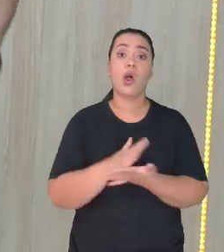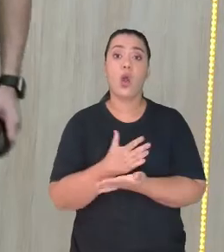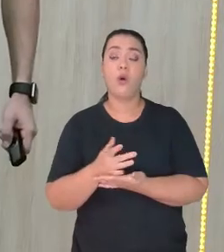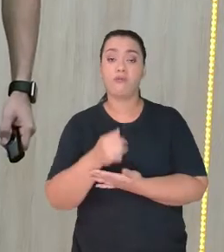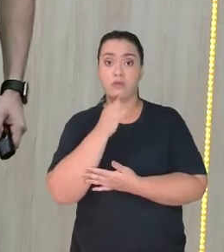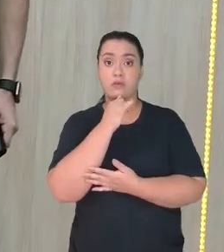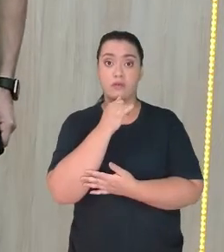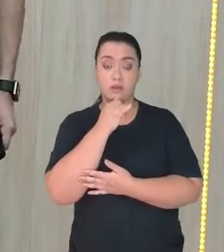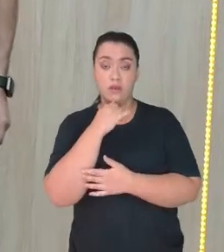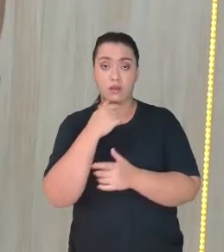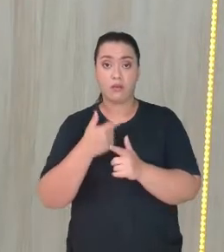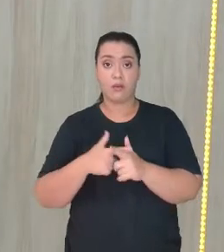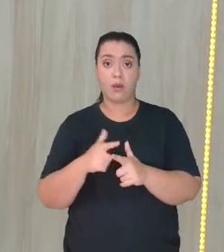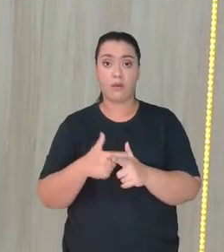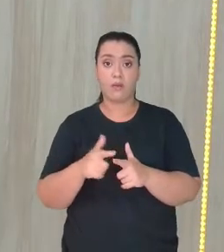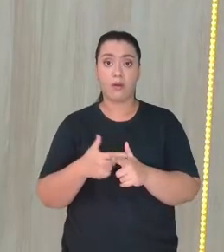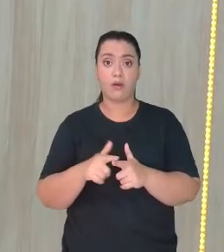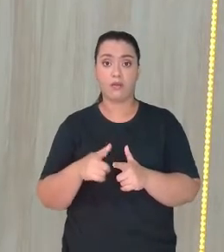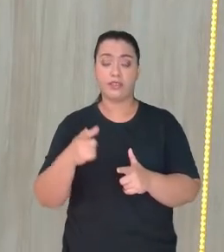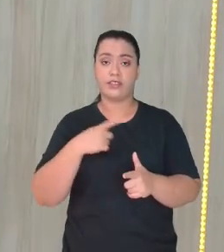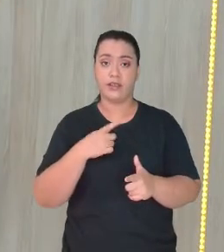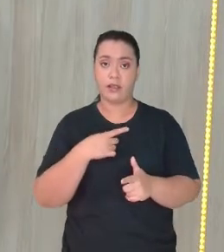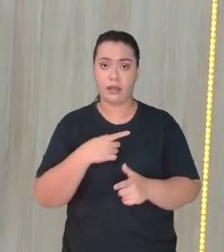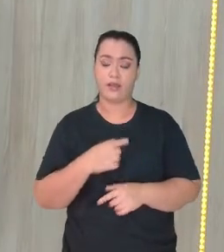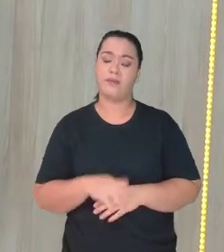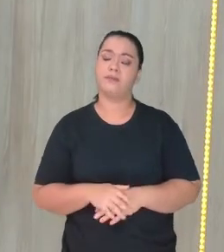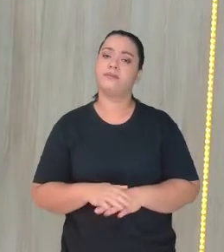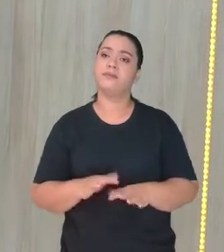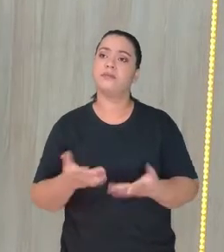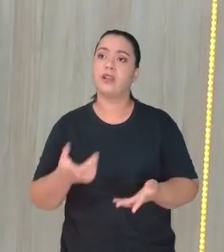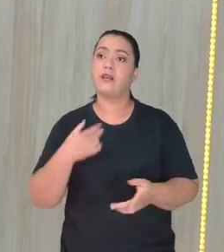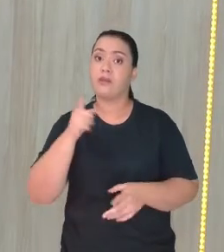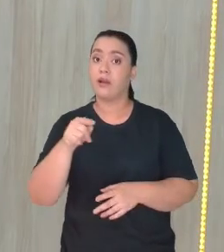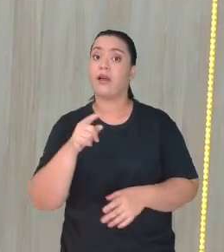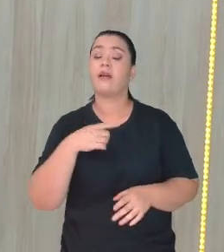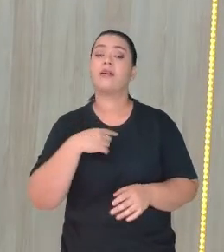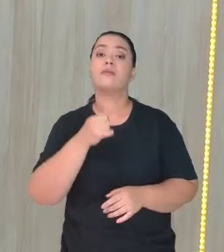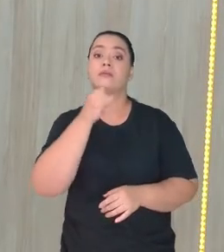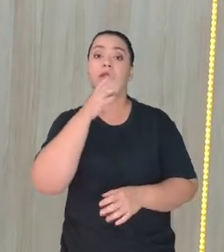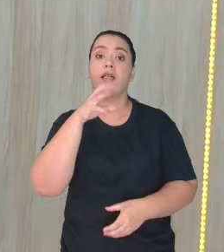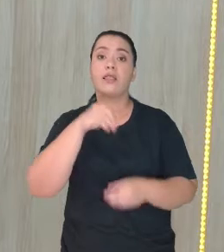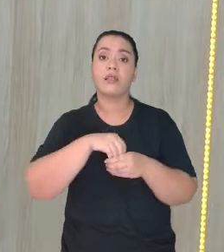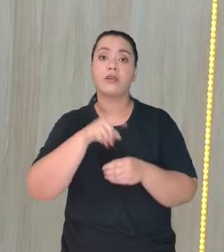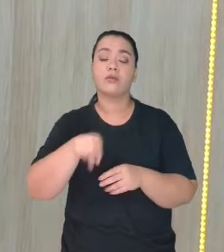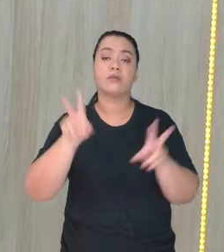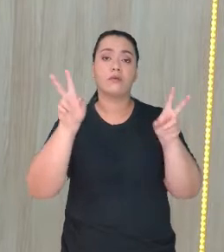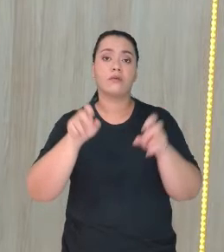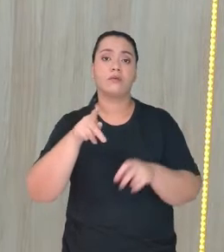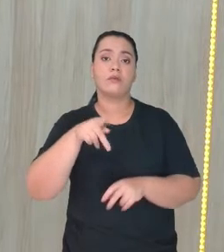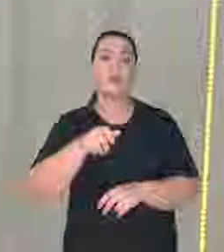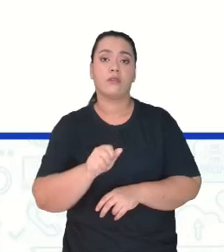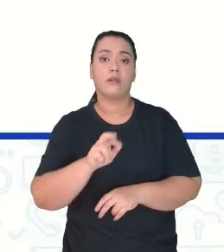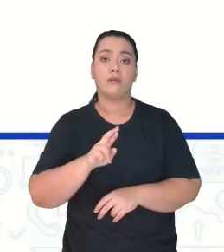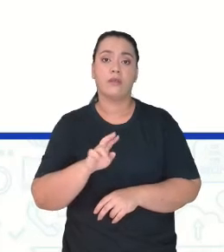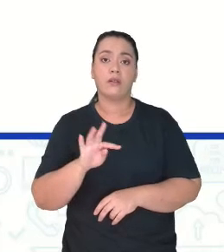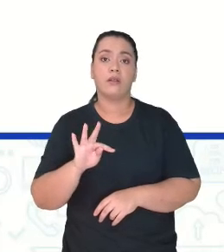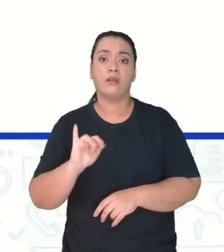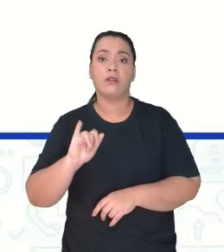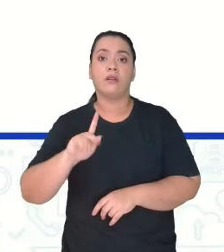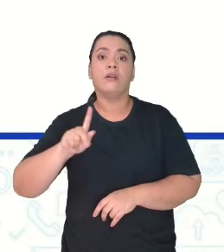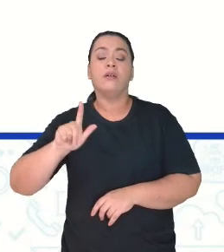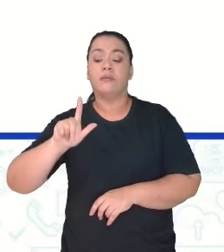exemplos de problemas envolvendo partilhas, tá bom? Continuando com essa ideia. Então, outro problema diz o